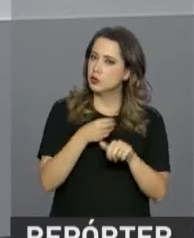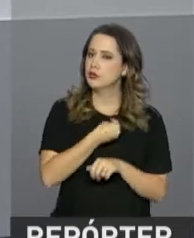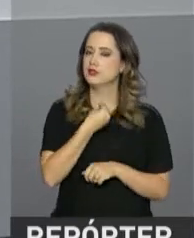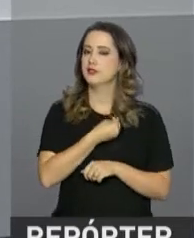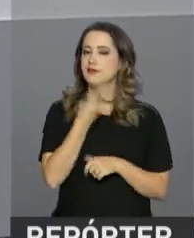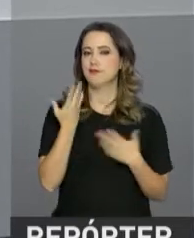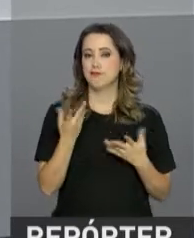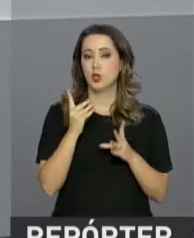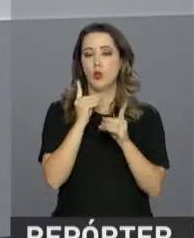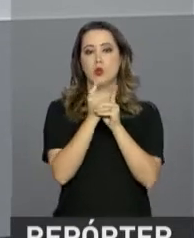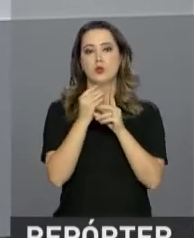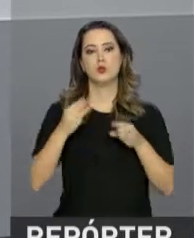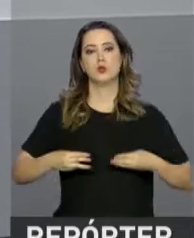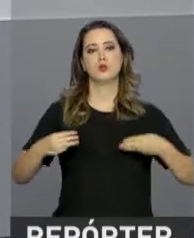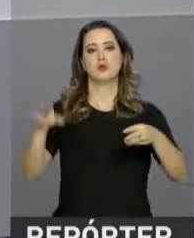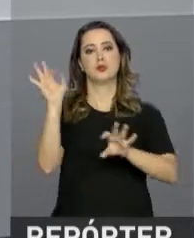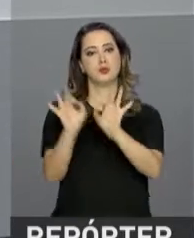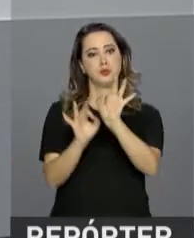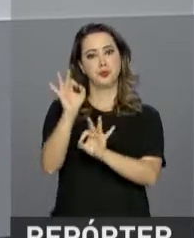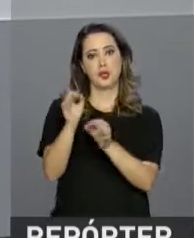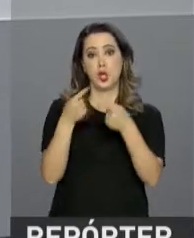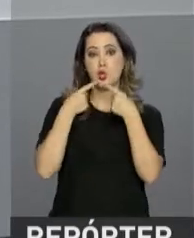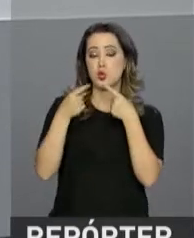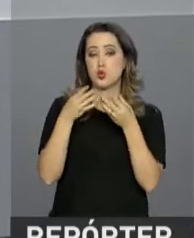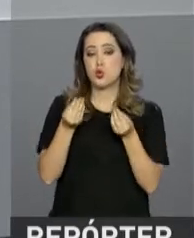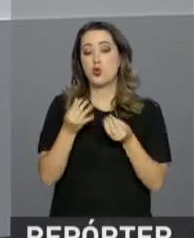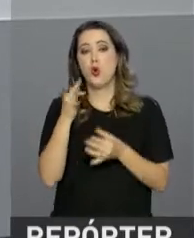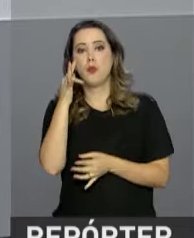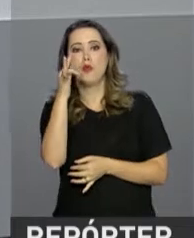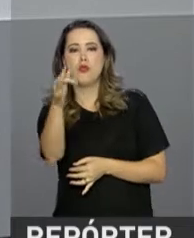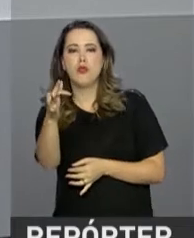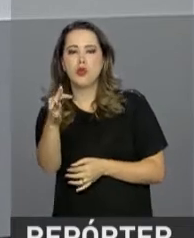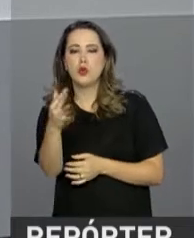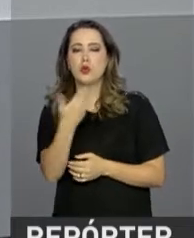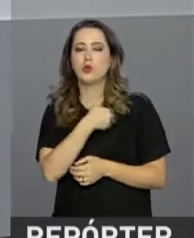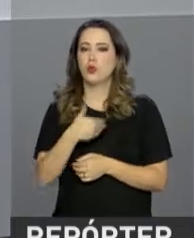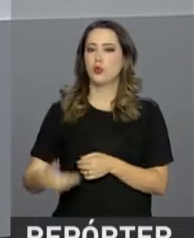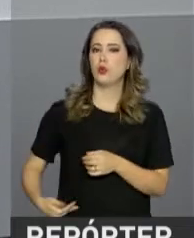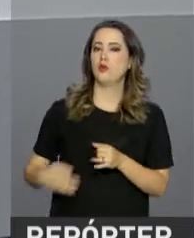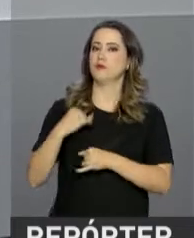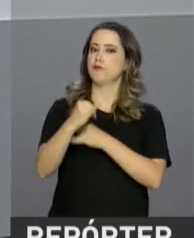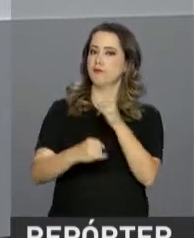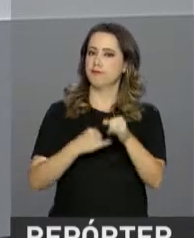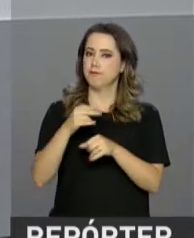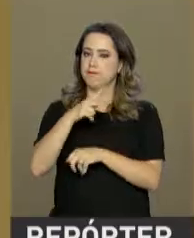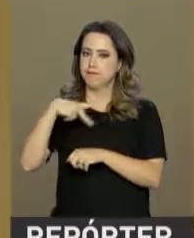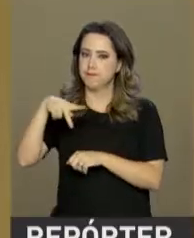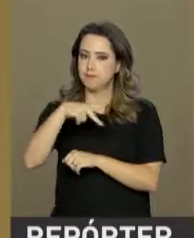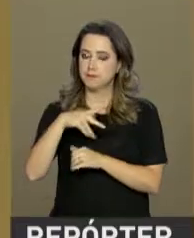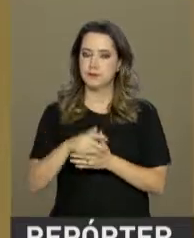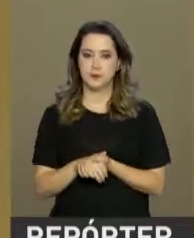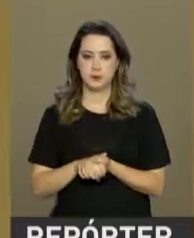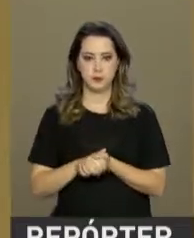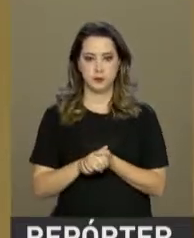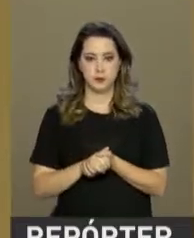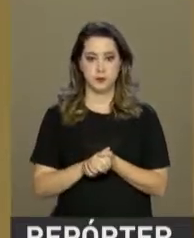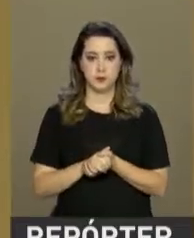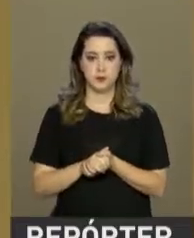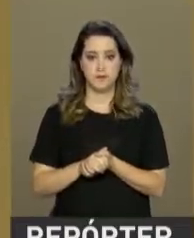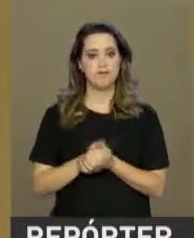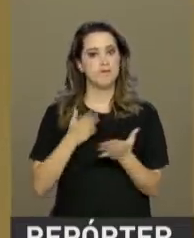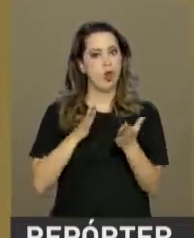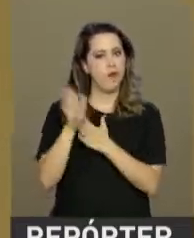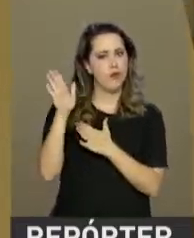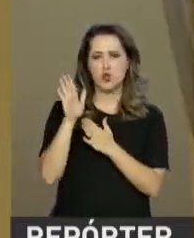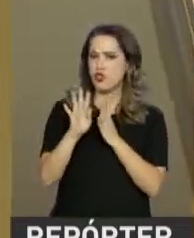ministério do planejamento em brasília discute as perspectivas para o governo digital no país fugir das